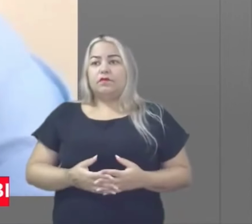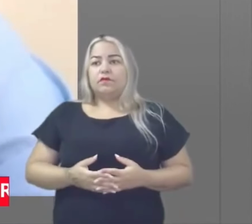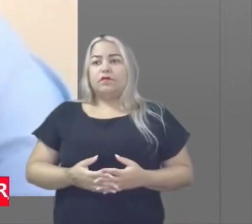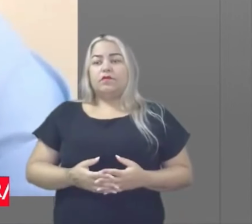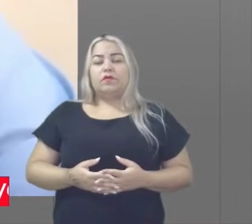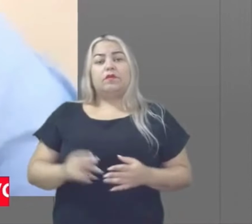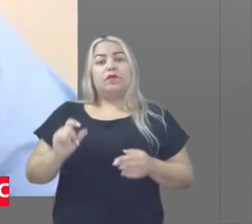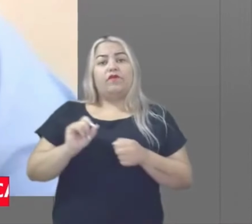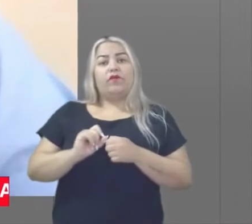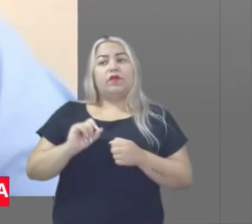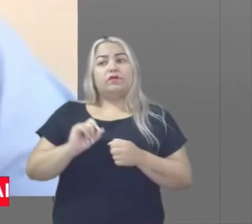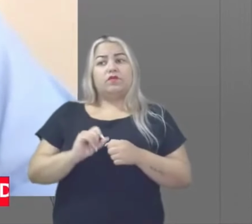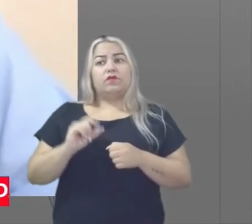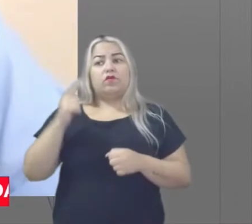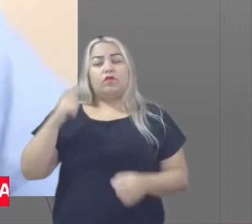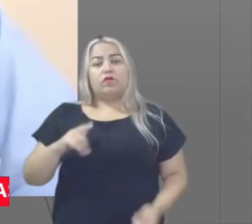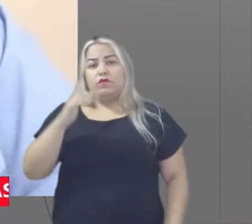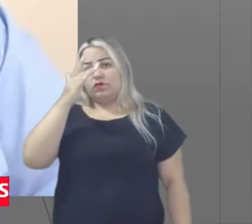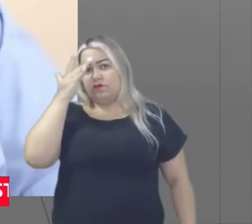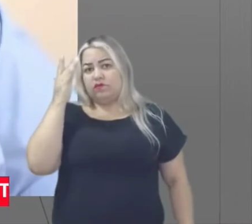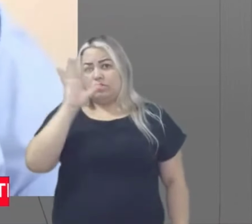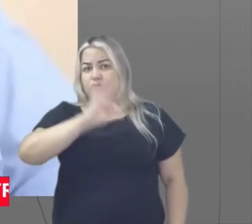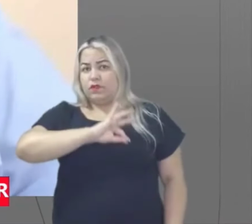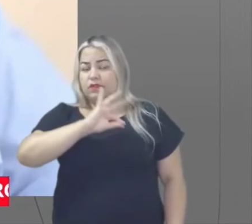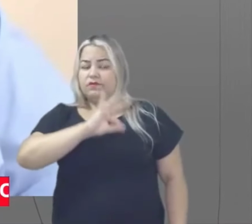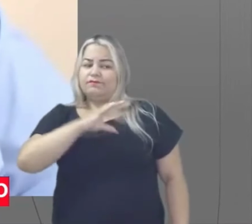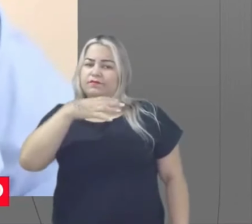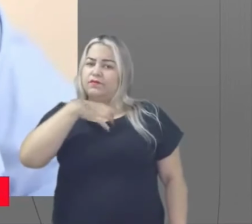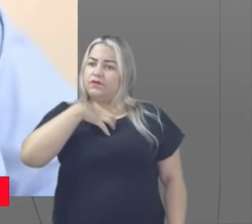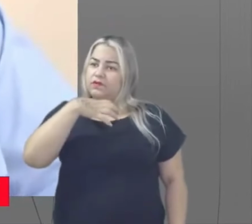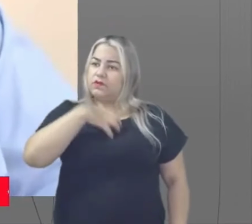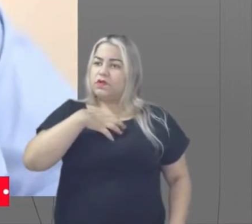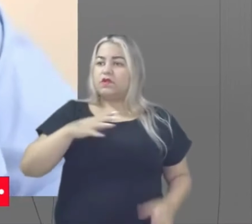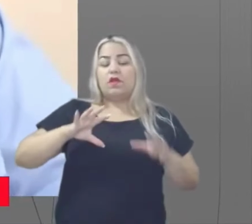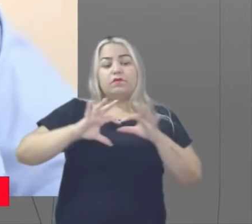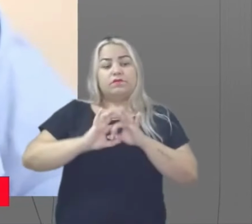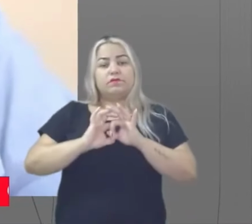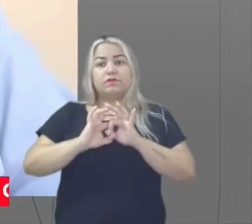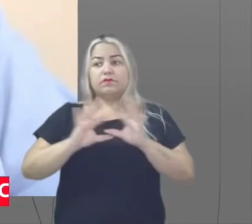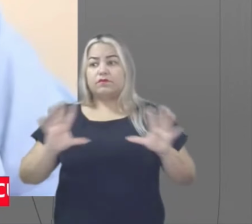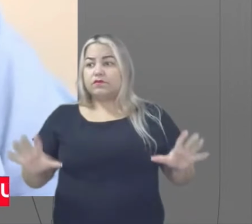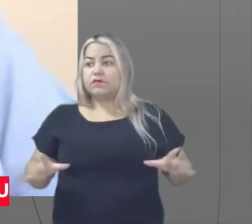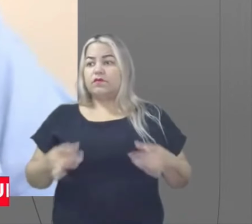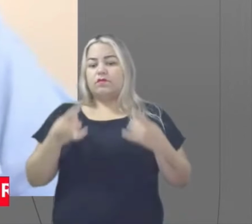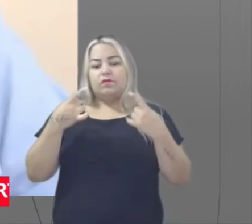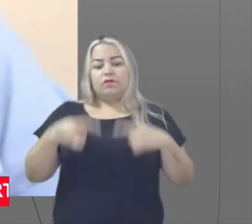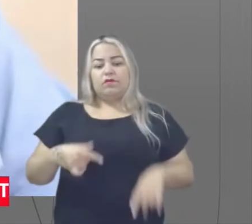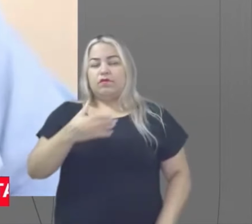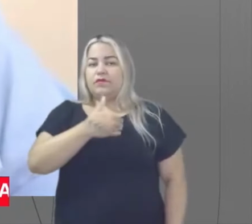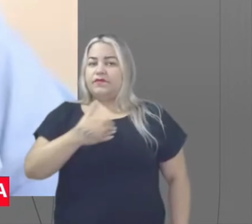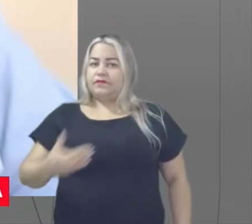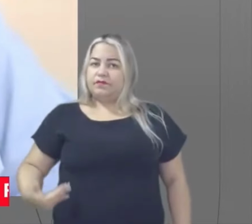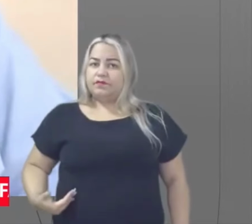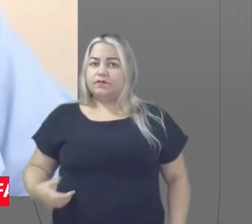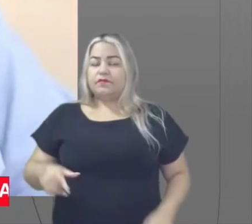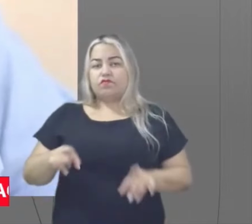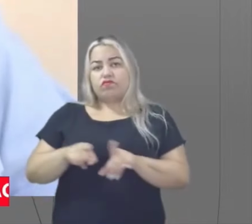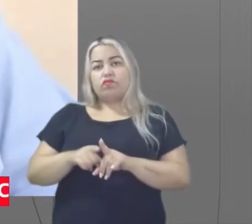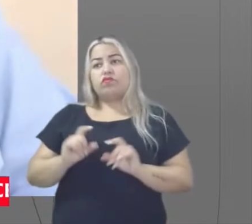também faz com que os policiais se sintam à vontade para poder aplicar uma política de segurança pública